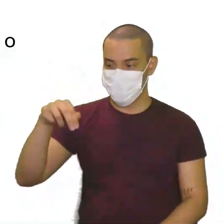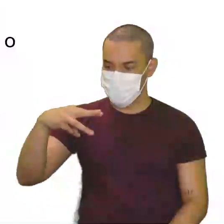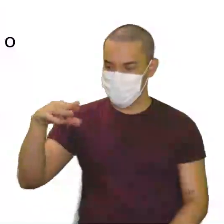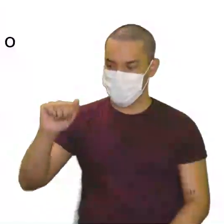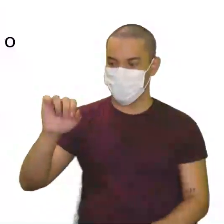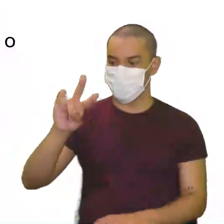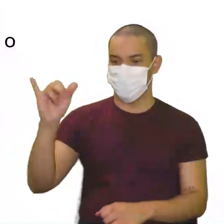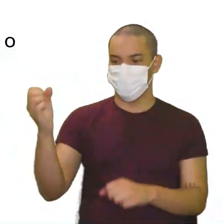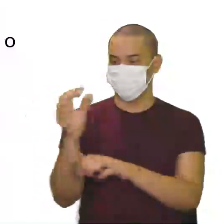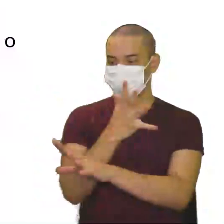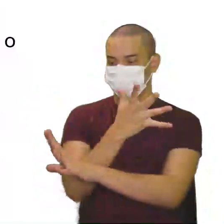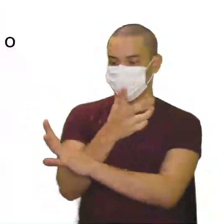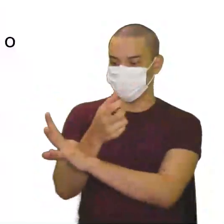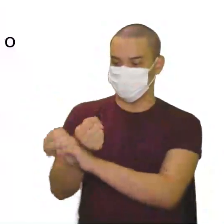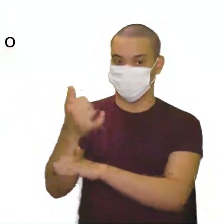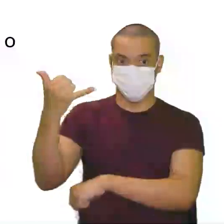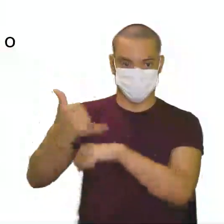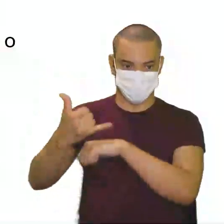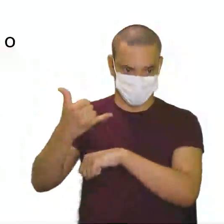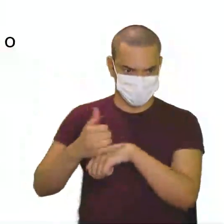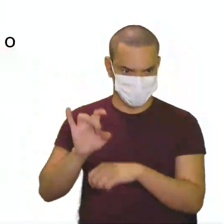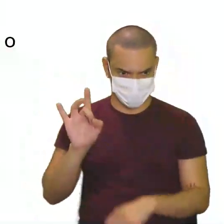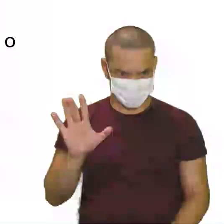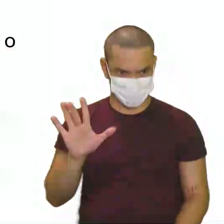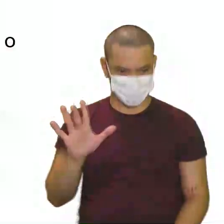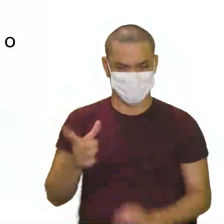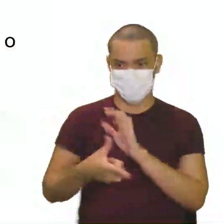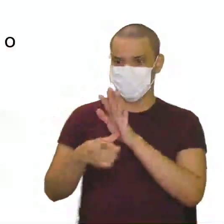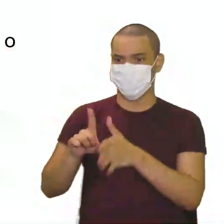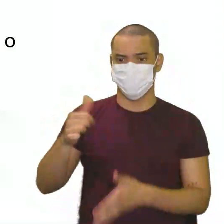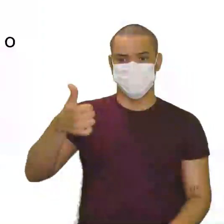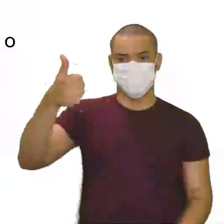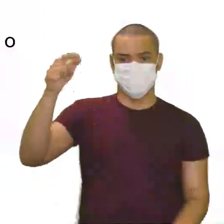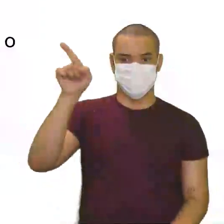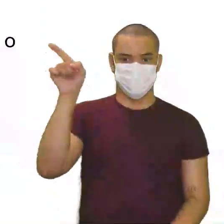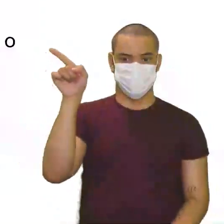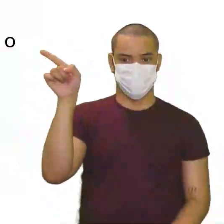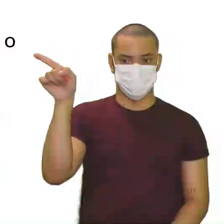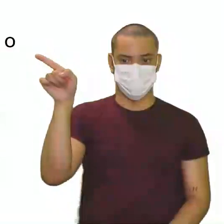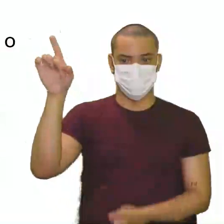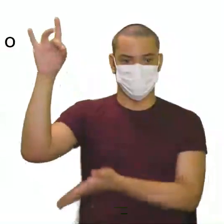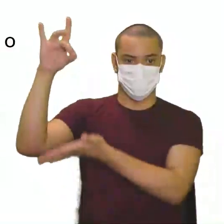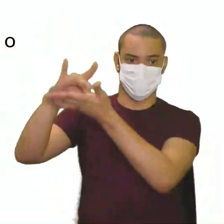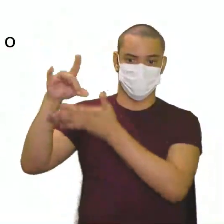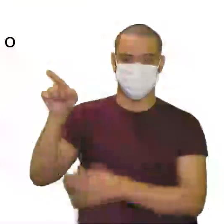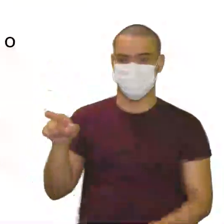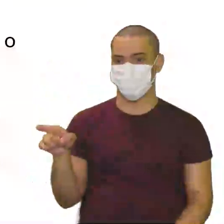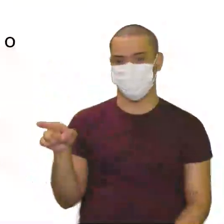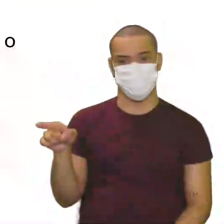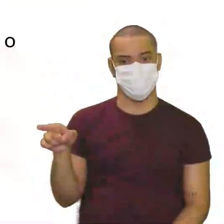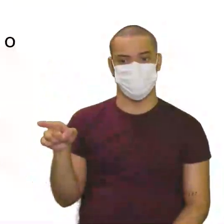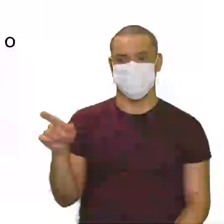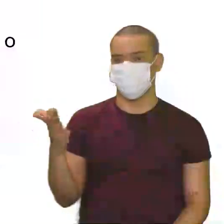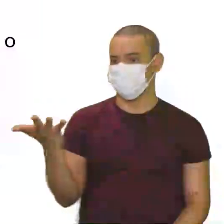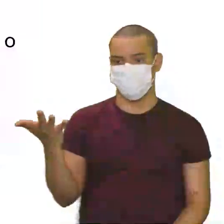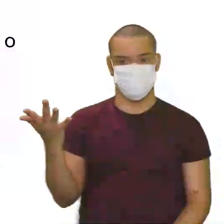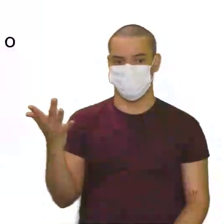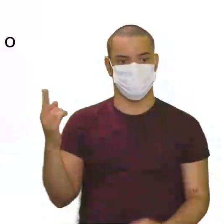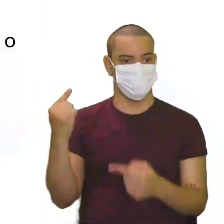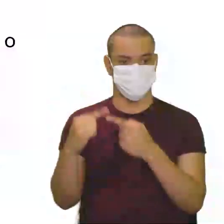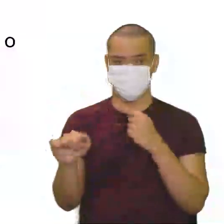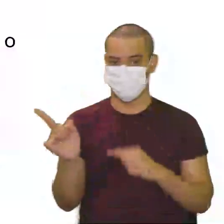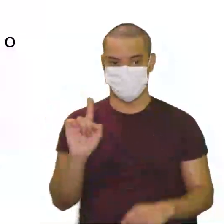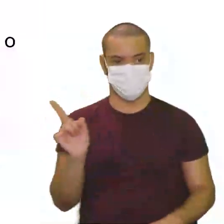Se nós formos analisar a letra anterior aqui nessa posição anterior nós vimos Que Se